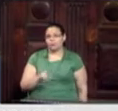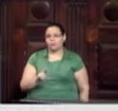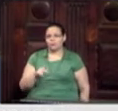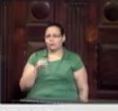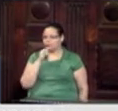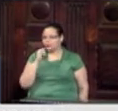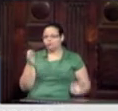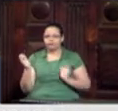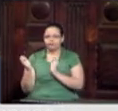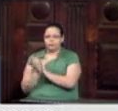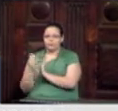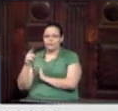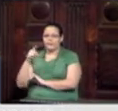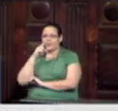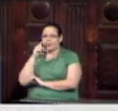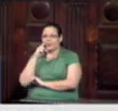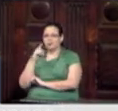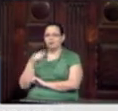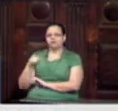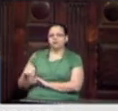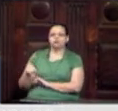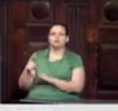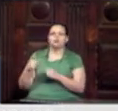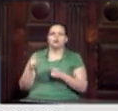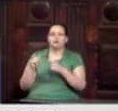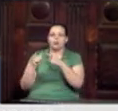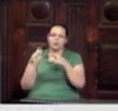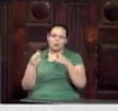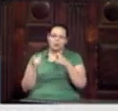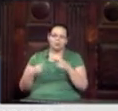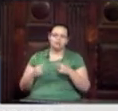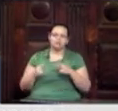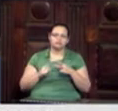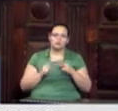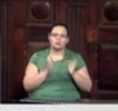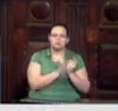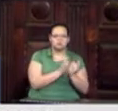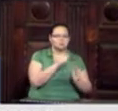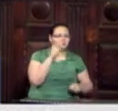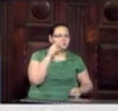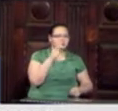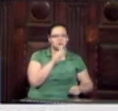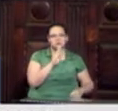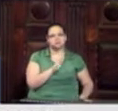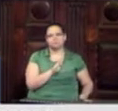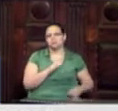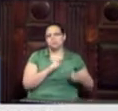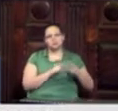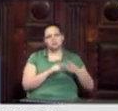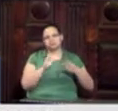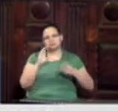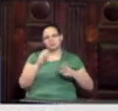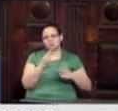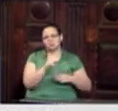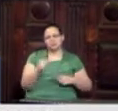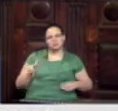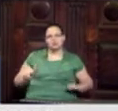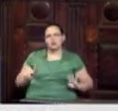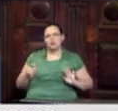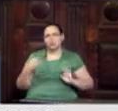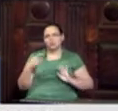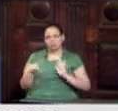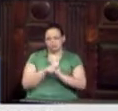A, o partido B ou o partido C, que é dono de